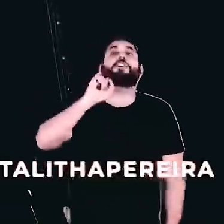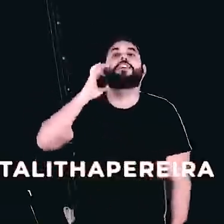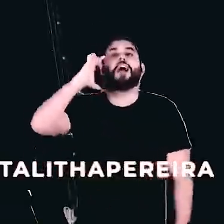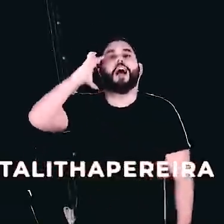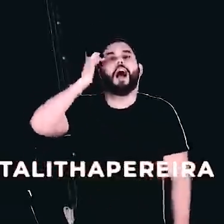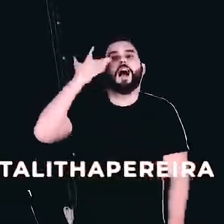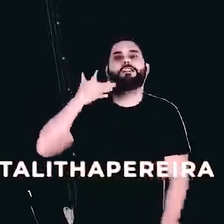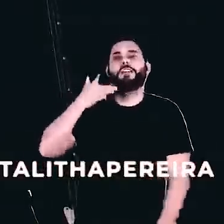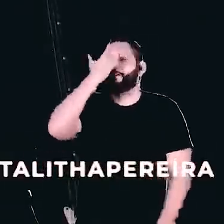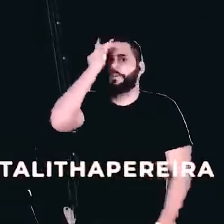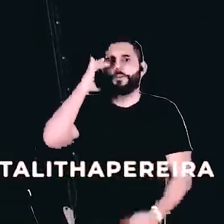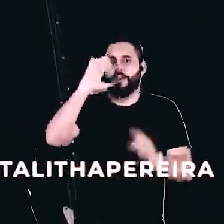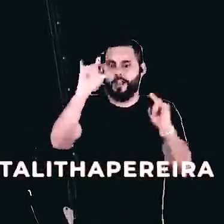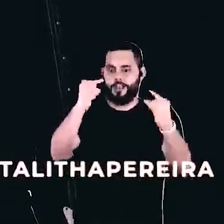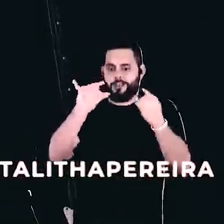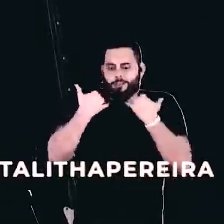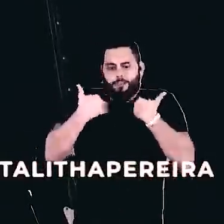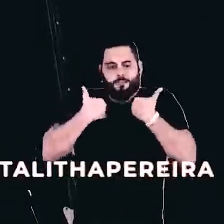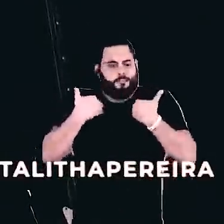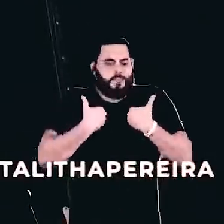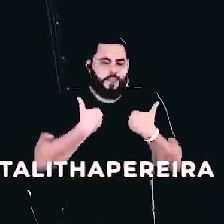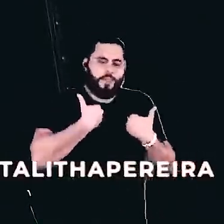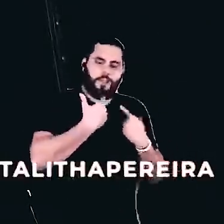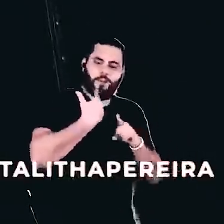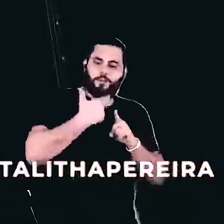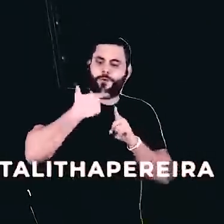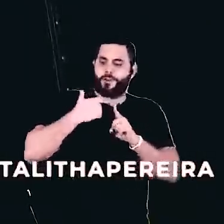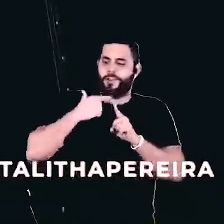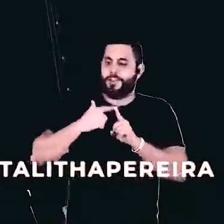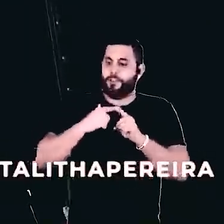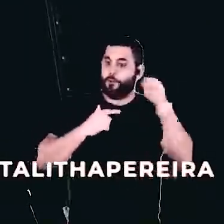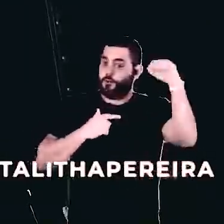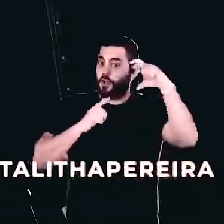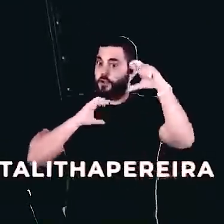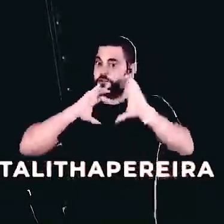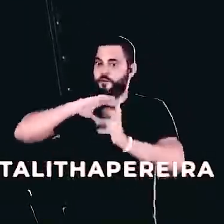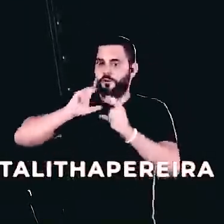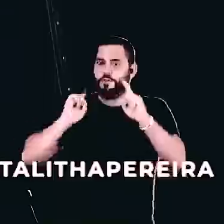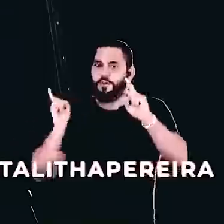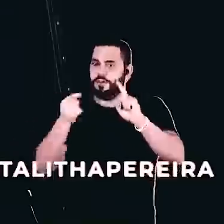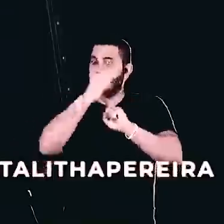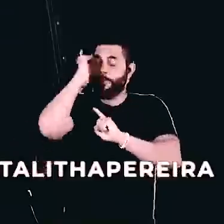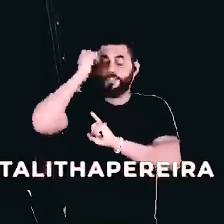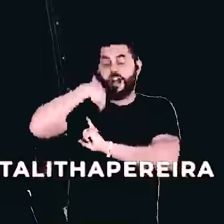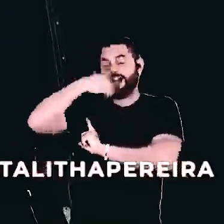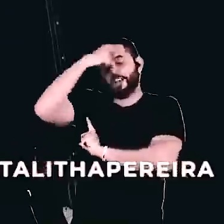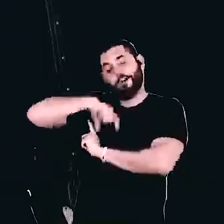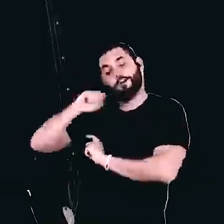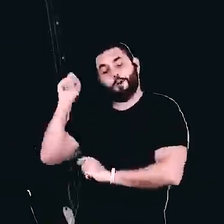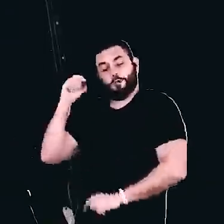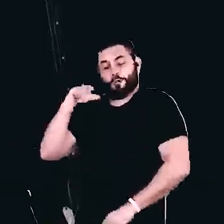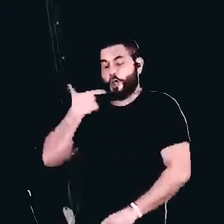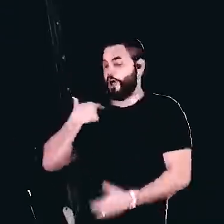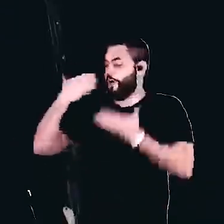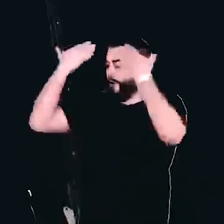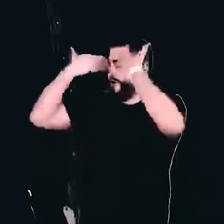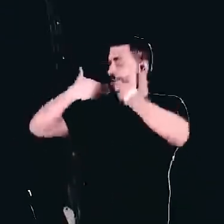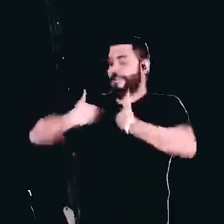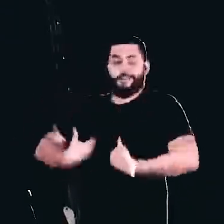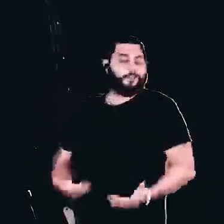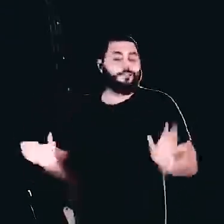mundo tem que viver para agradar ele, não é? Né? A terra não gira em torno do sol. Tem gente que se acha o próprio sol, resplandecente estrela da